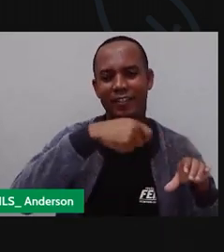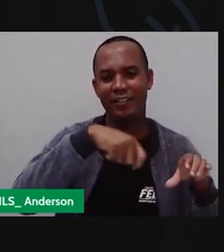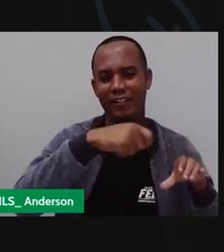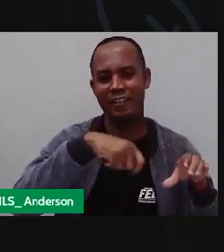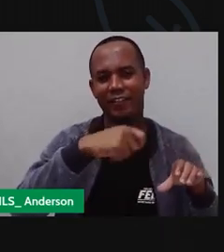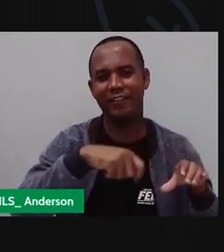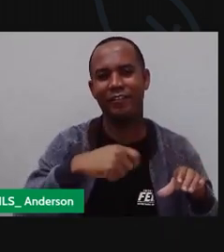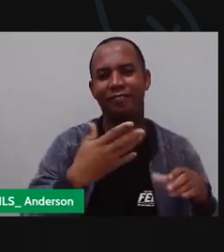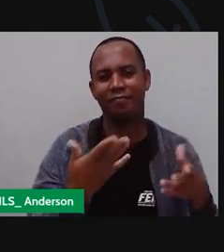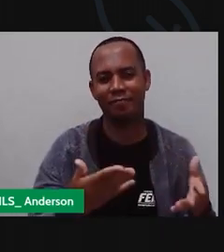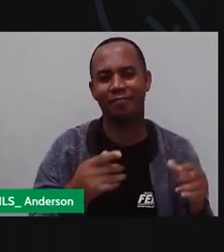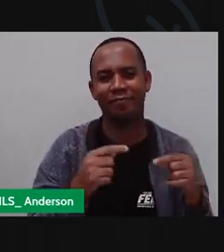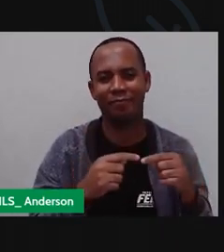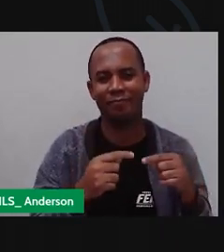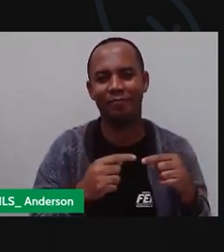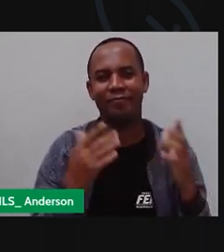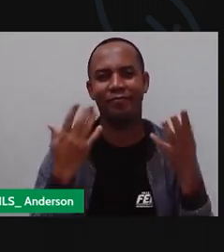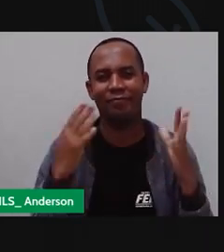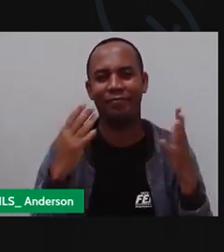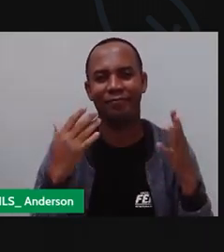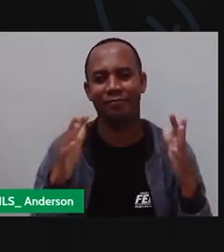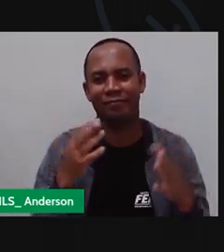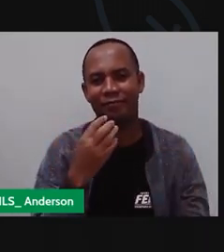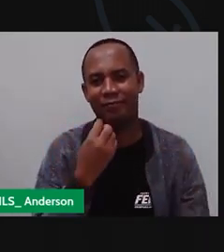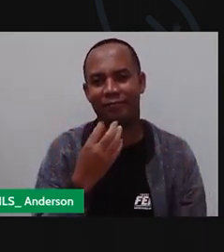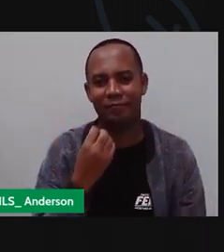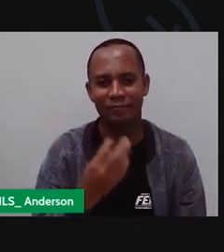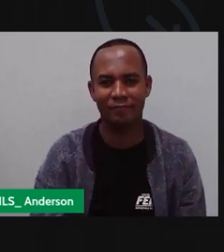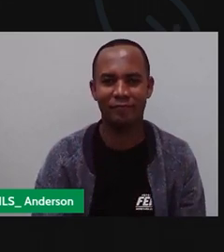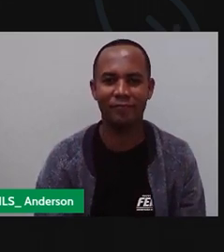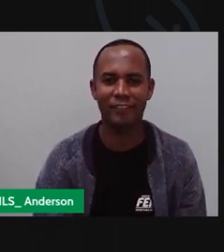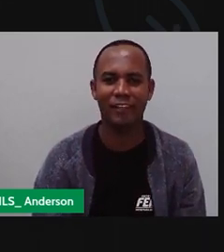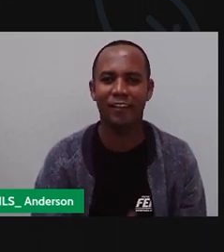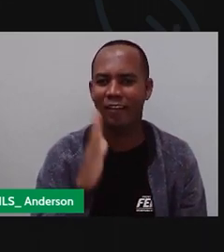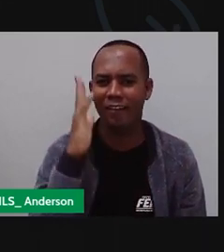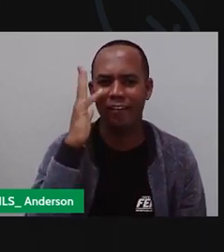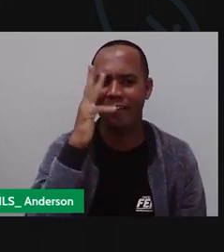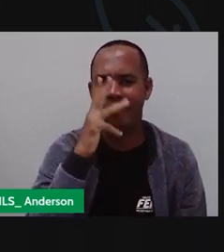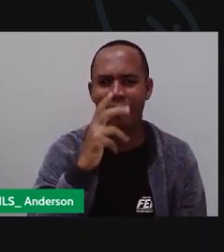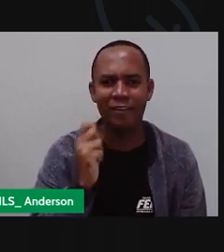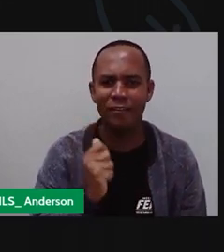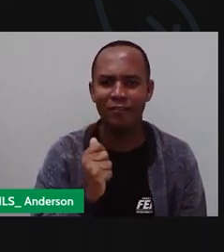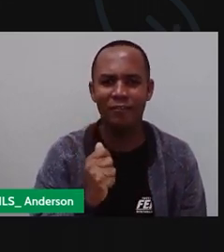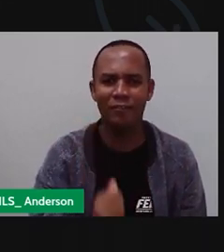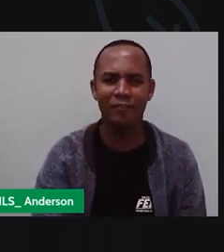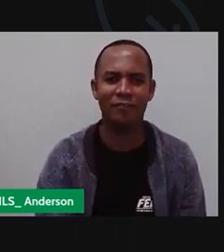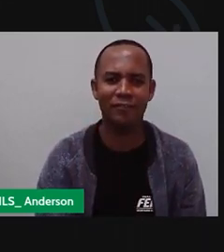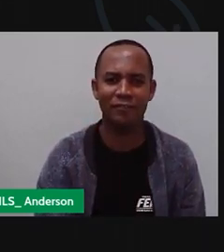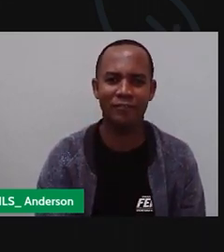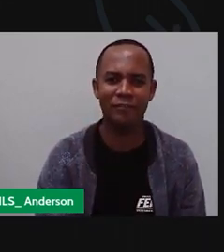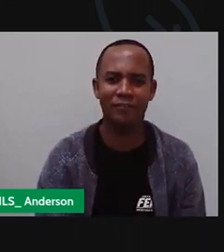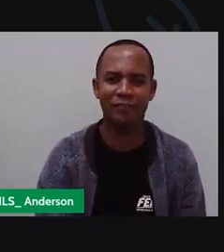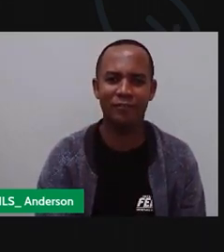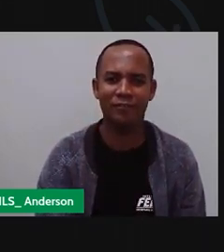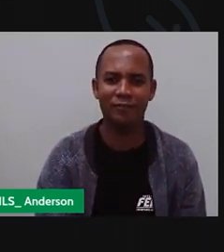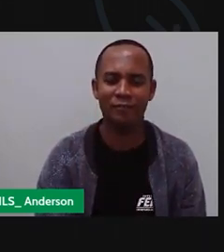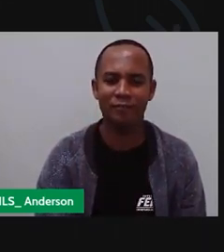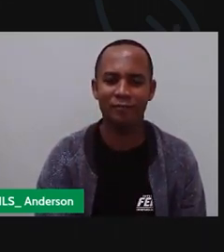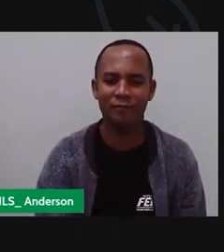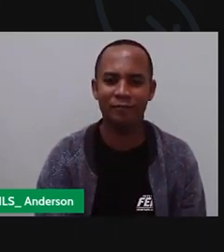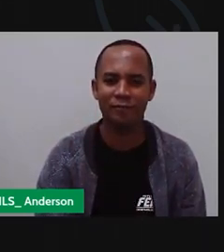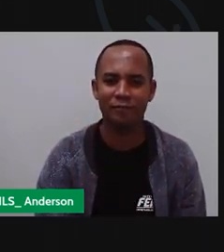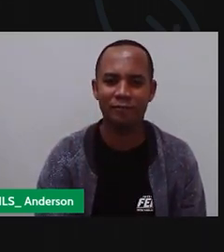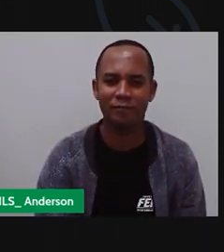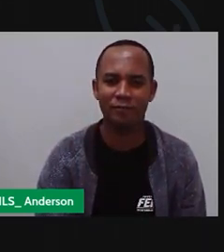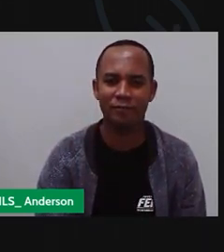Pronto. Nosso livro de receitas. Olha só. Meu livro de receitas. E olha só, ó, gente,